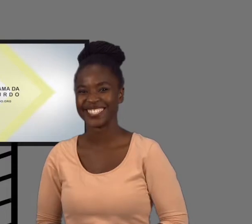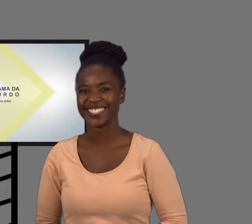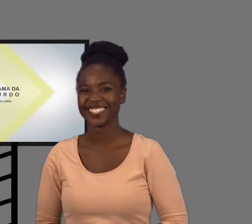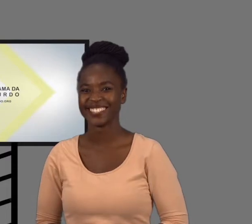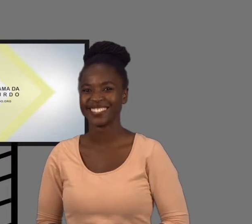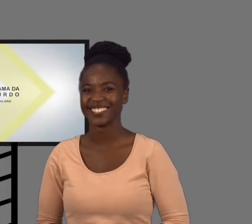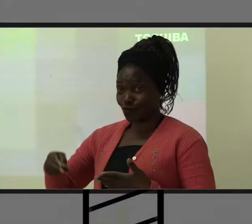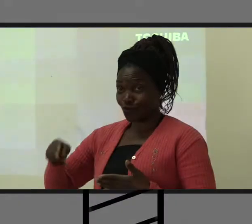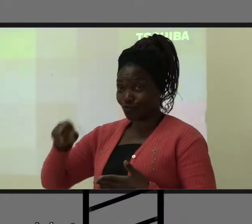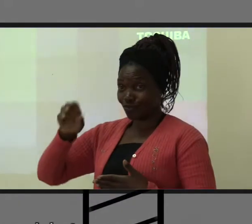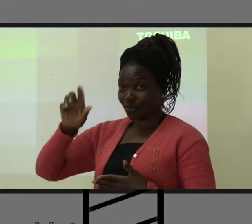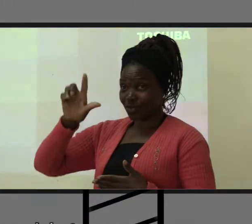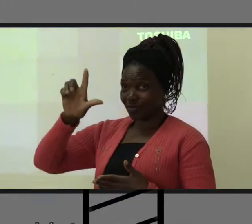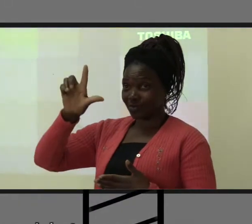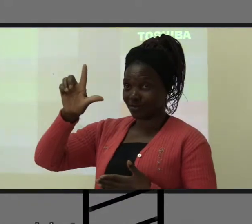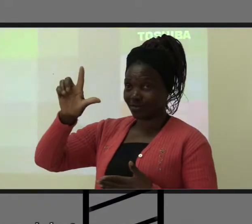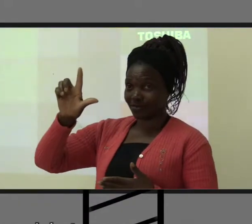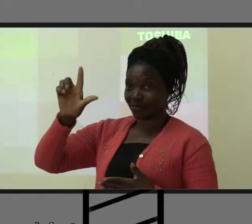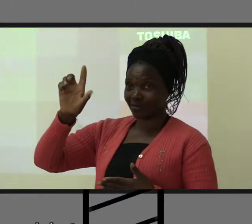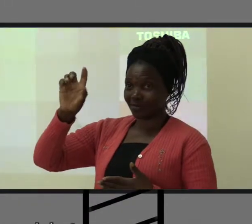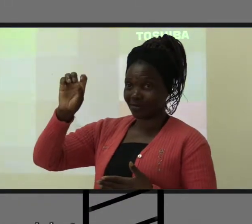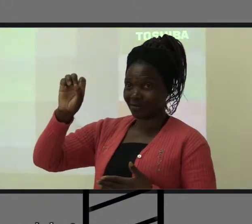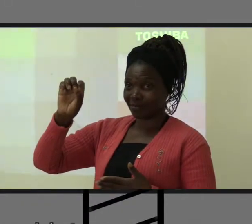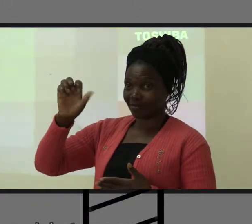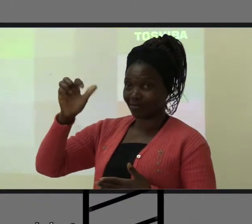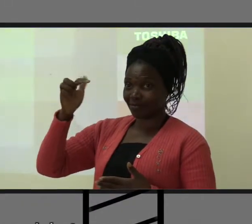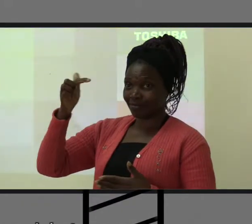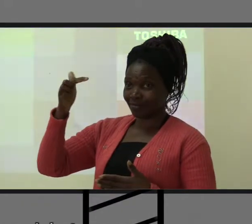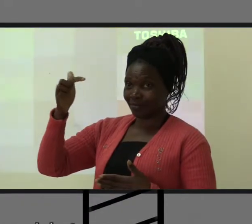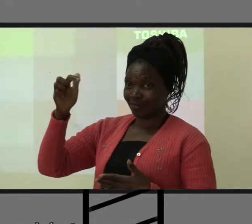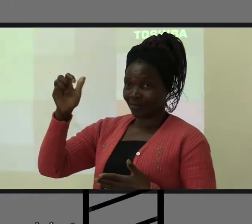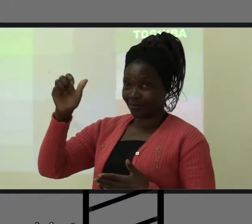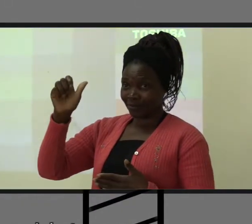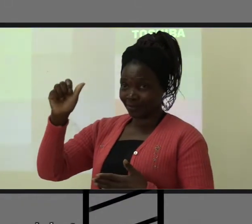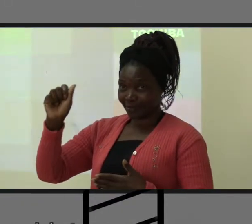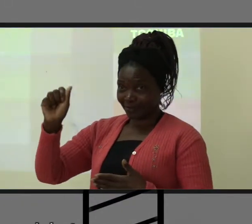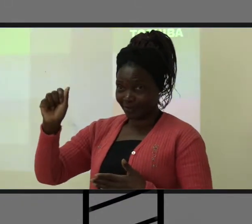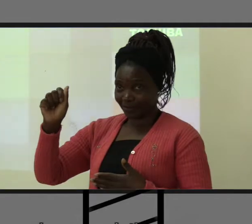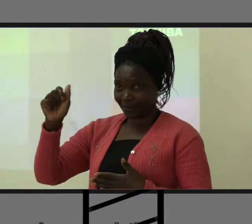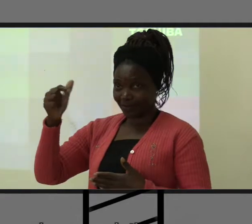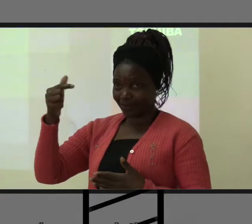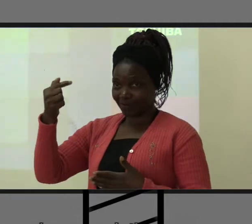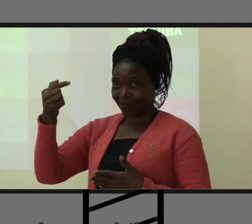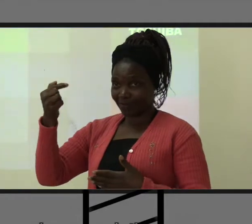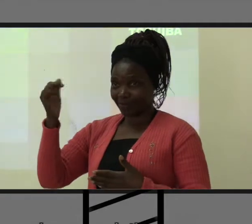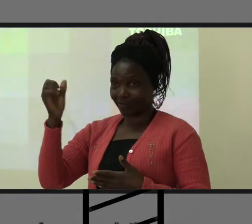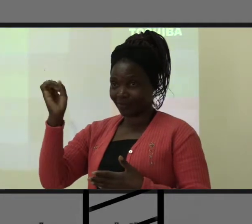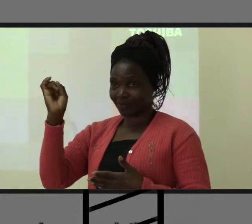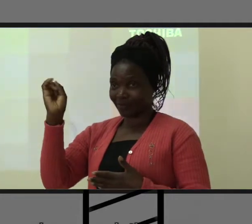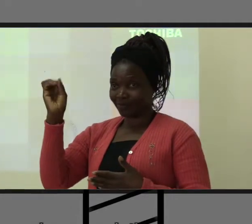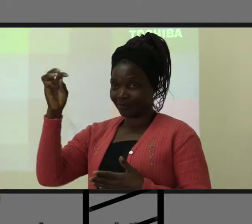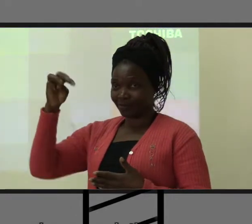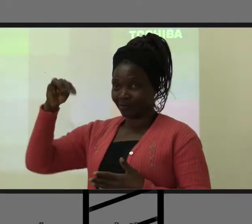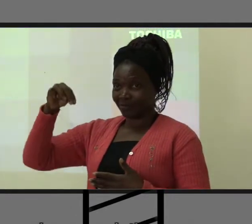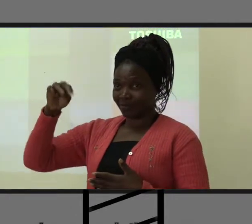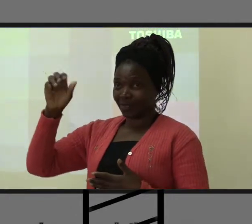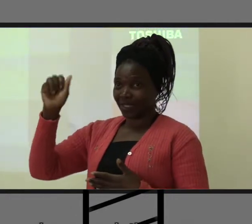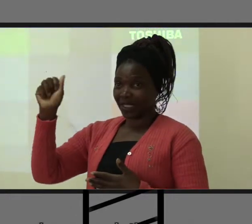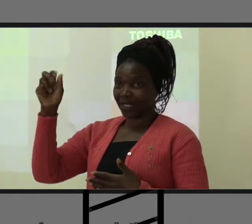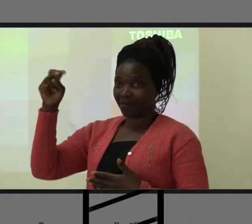para si. TV Surdo promove debate para discutir a comunicação sobre saúde sexual